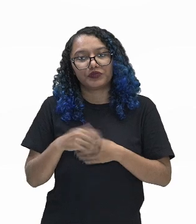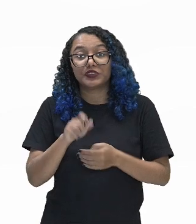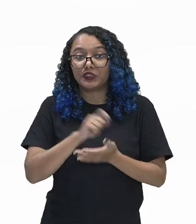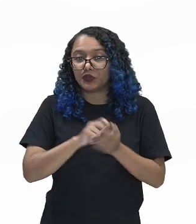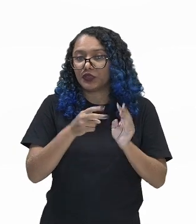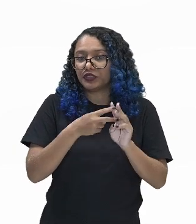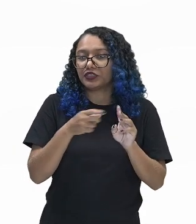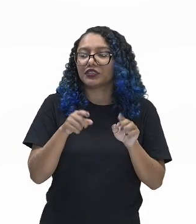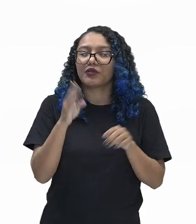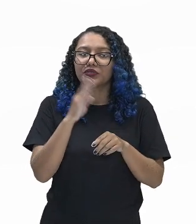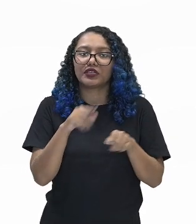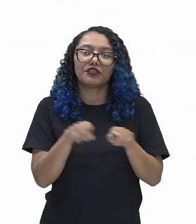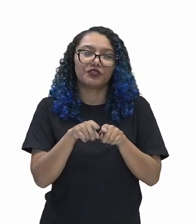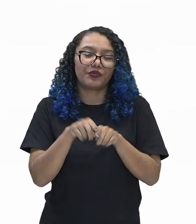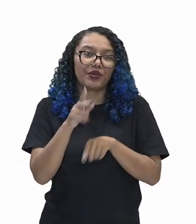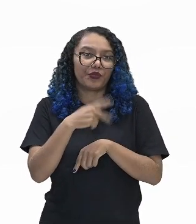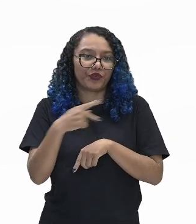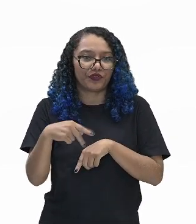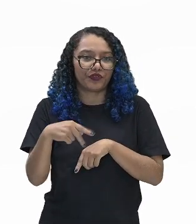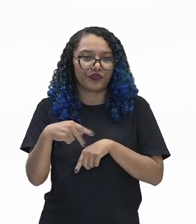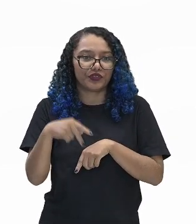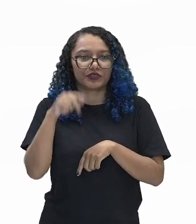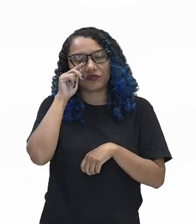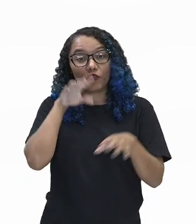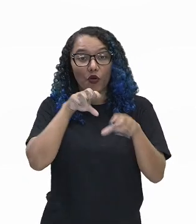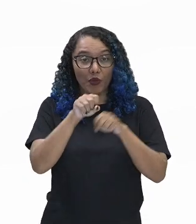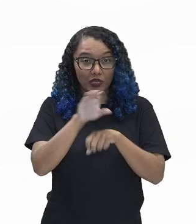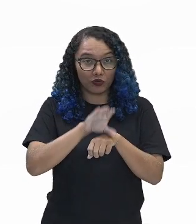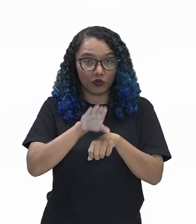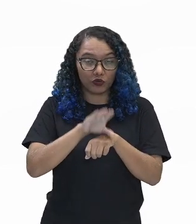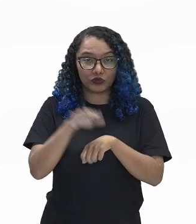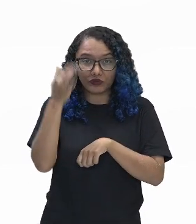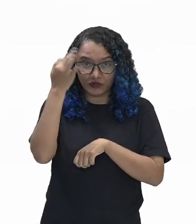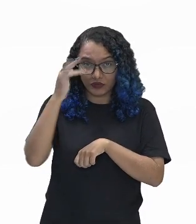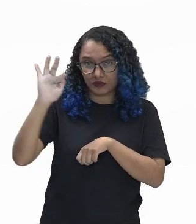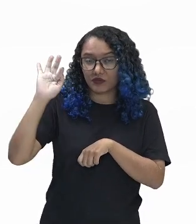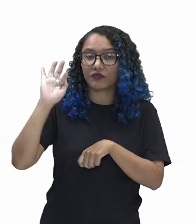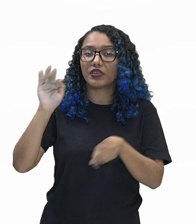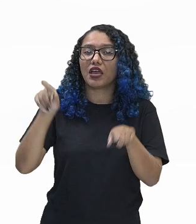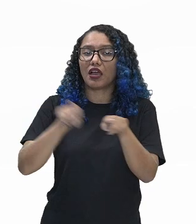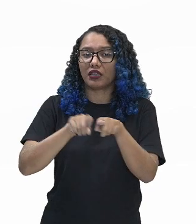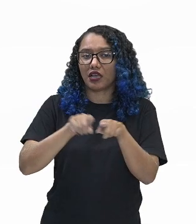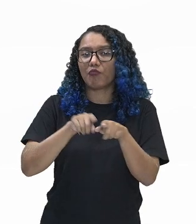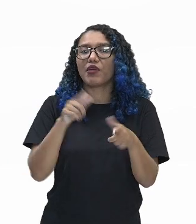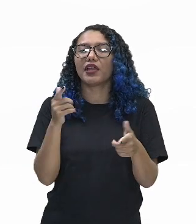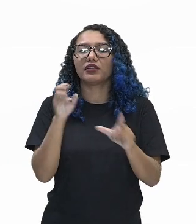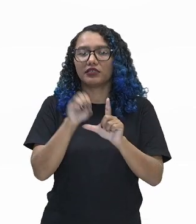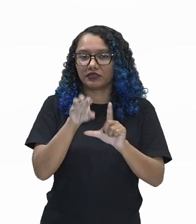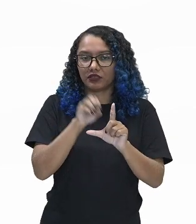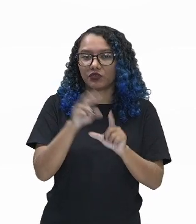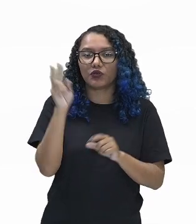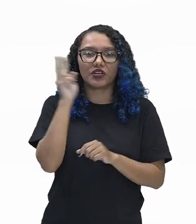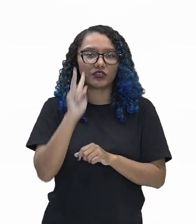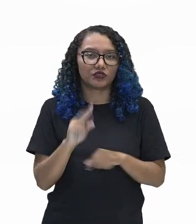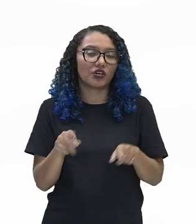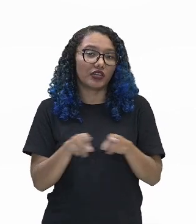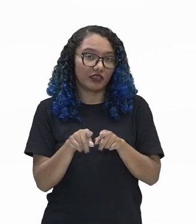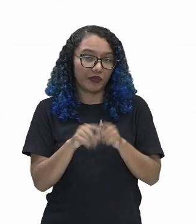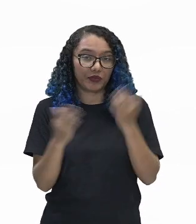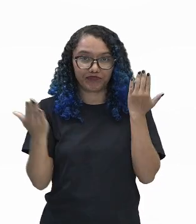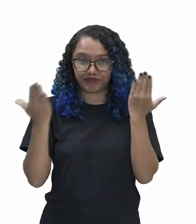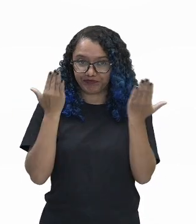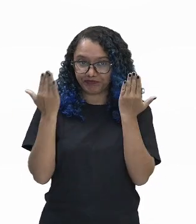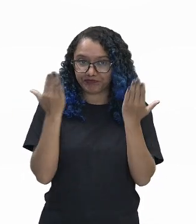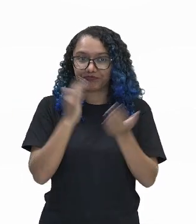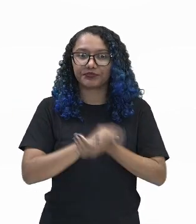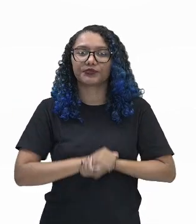brasileiro e professor. Graduado em filosofia e tem licenciatura em história e psicologia. Além disso,